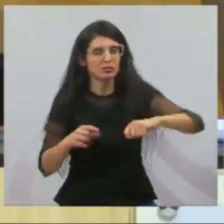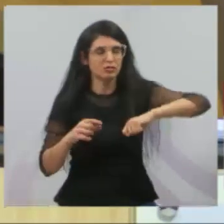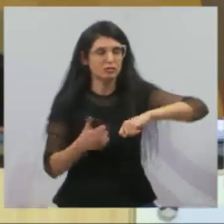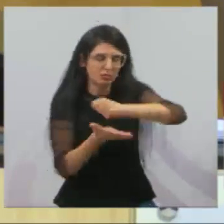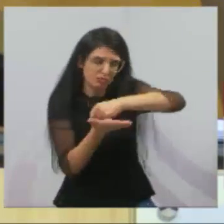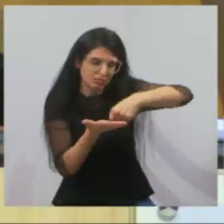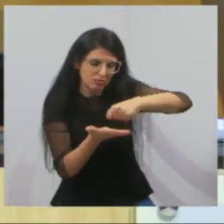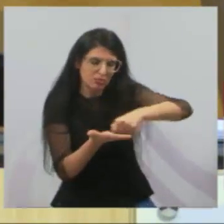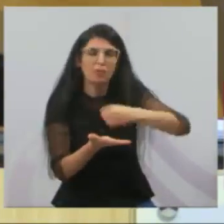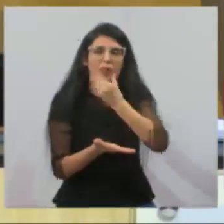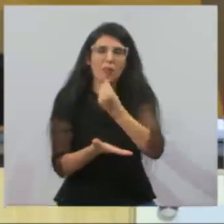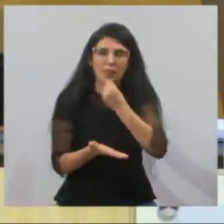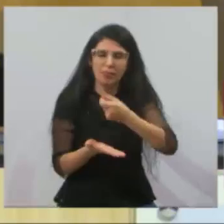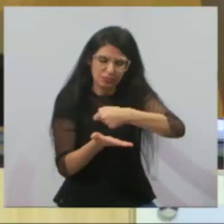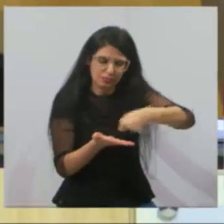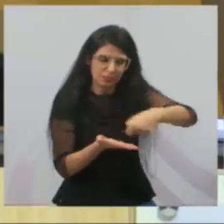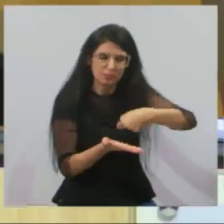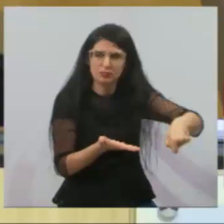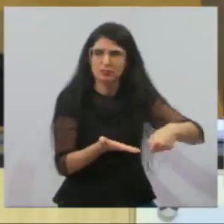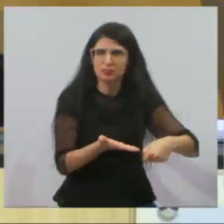Santana.